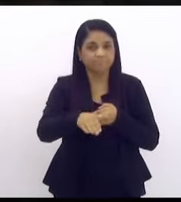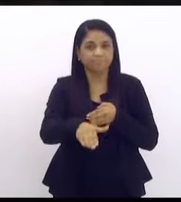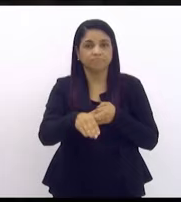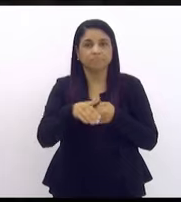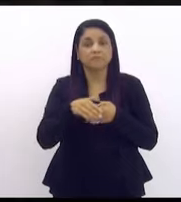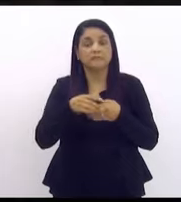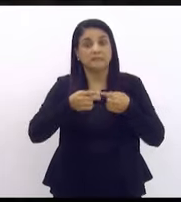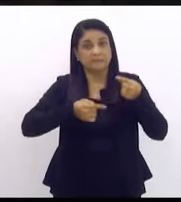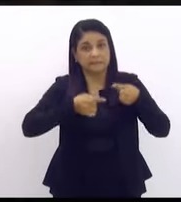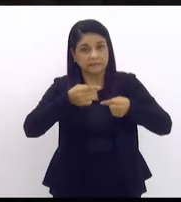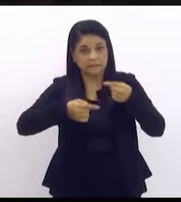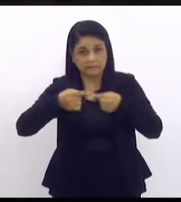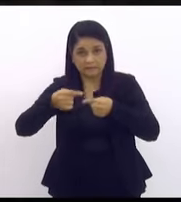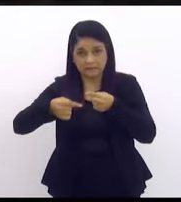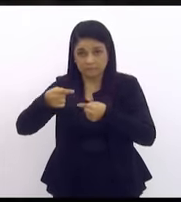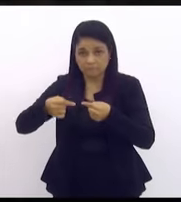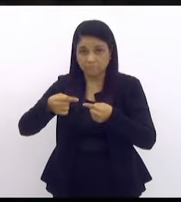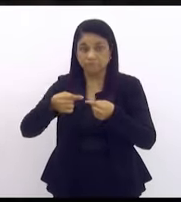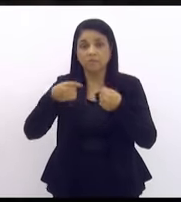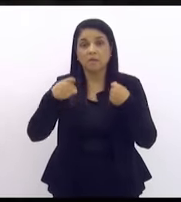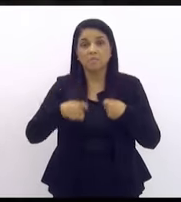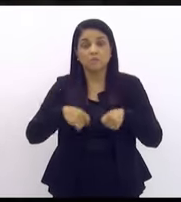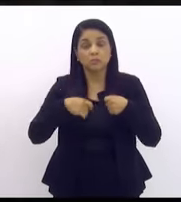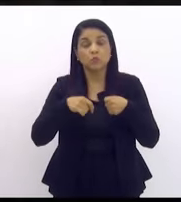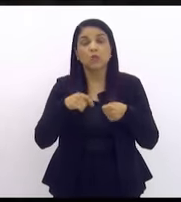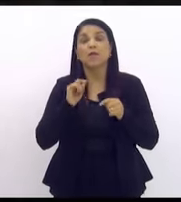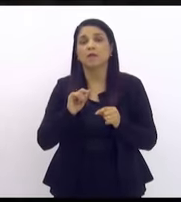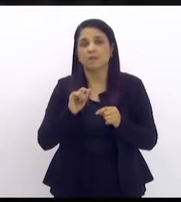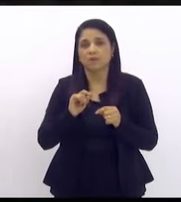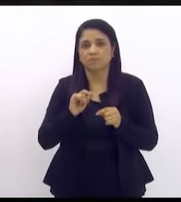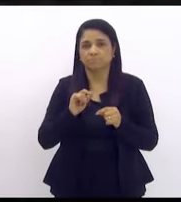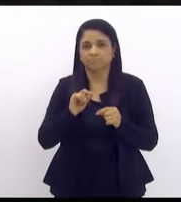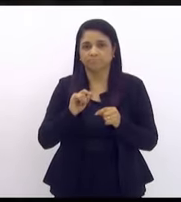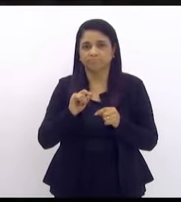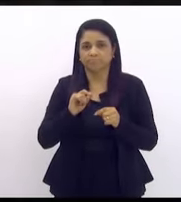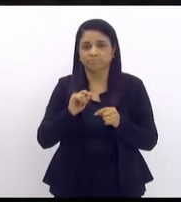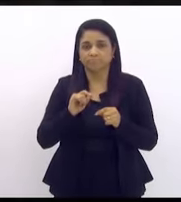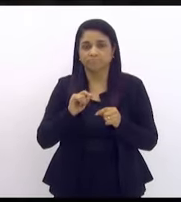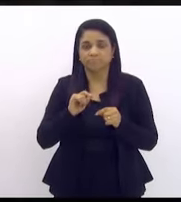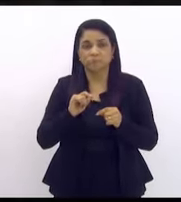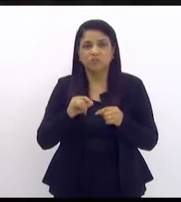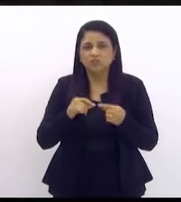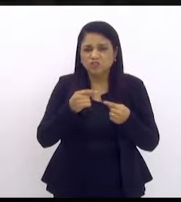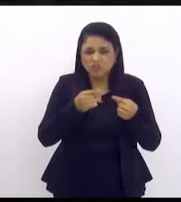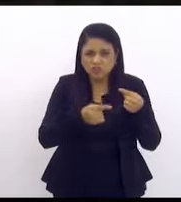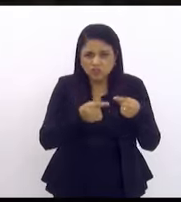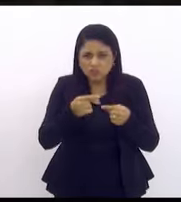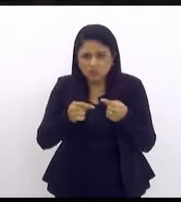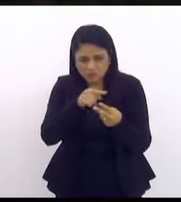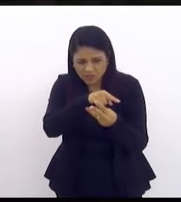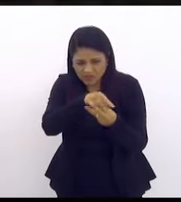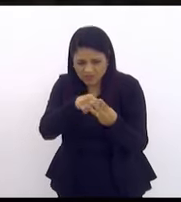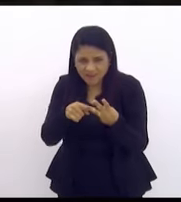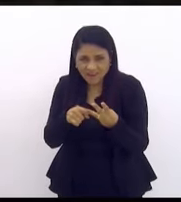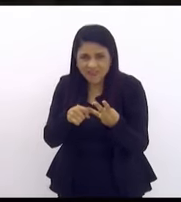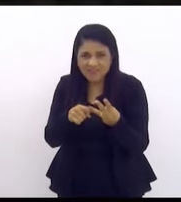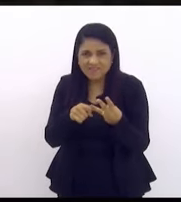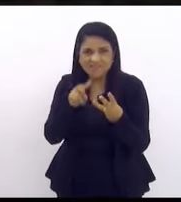esse debate ele precisa ser feito de forma agregada. Não dá para discutir essas três